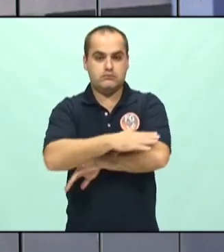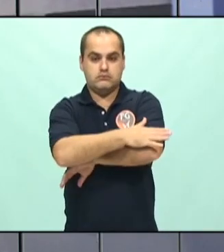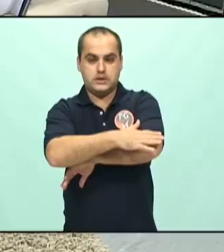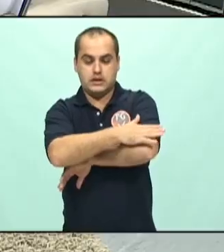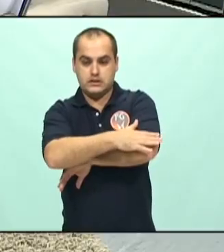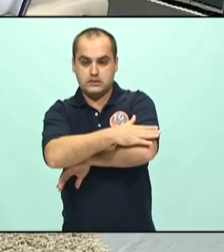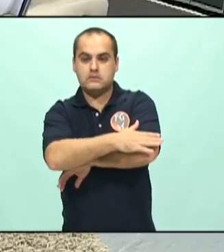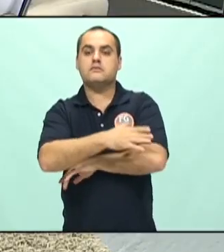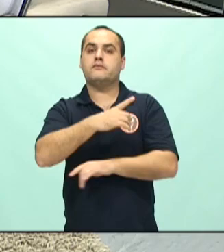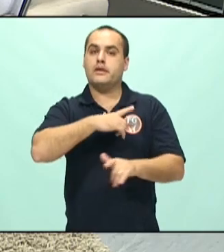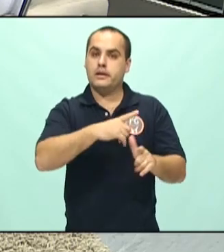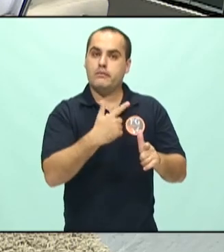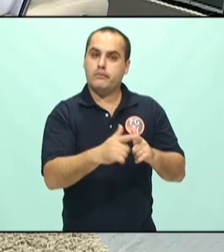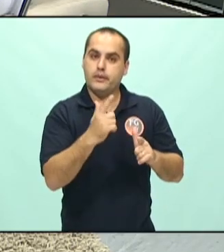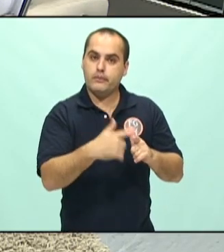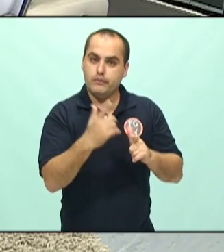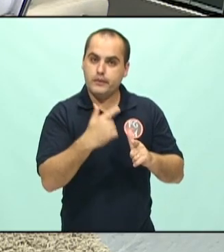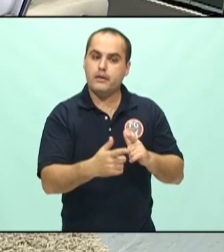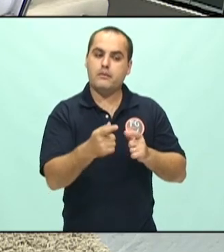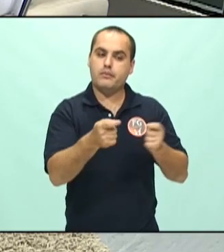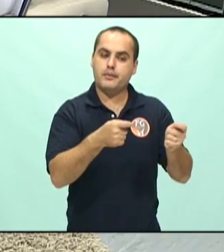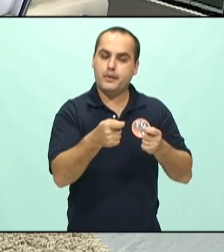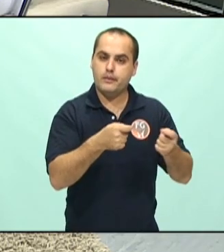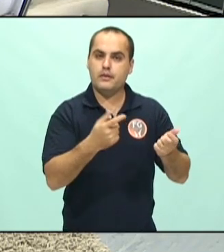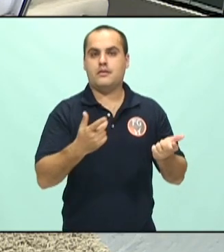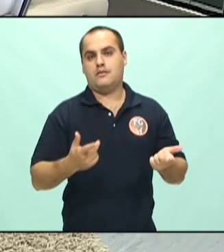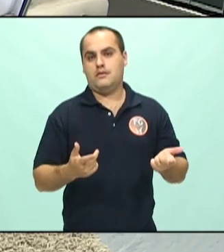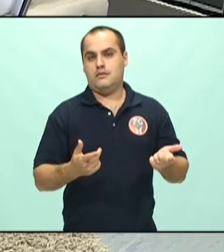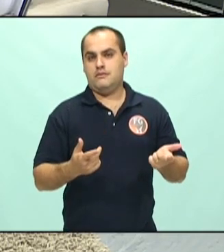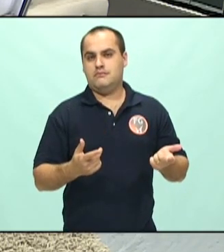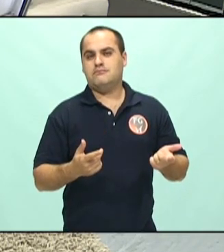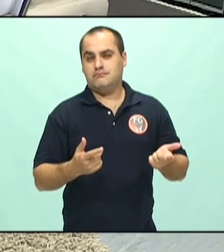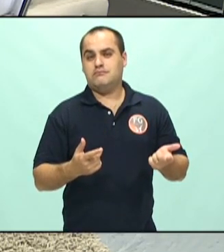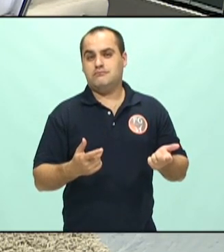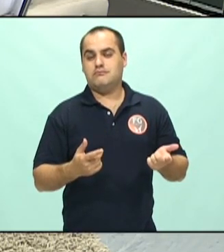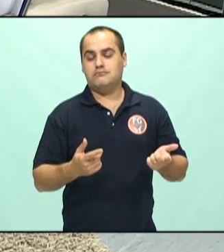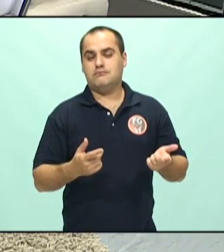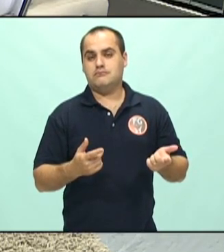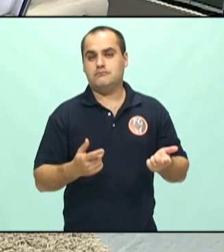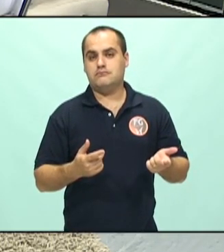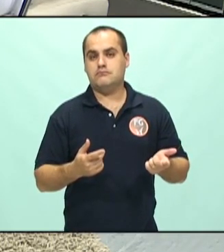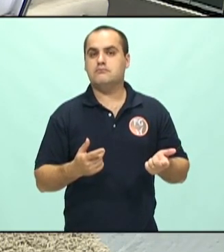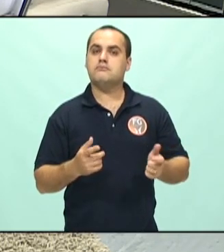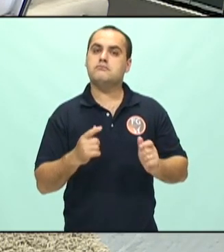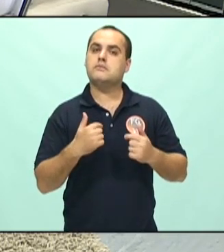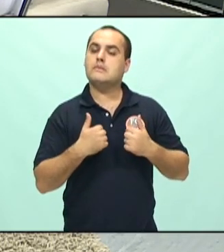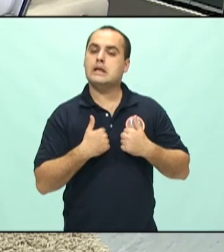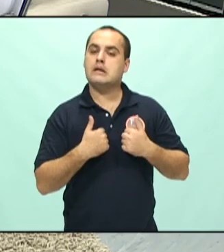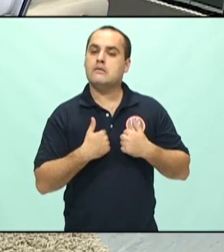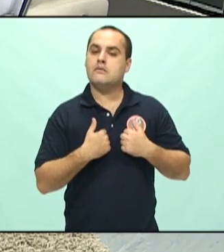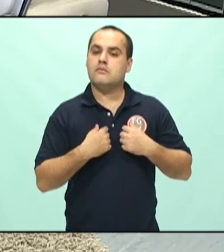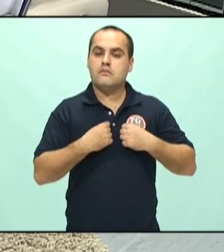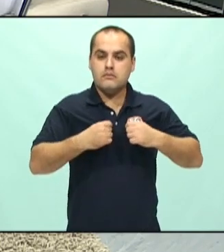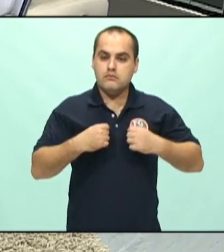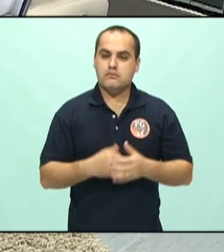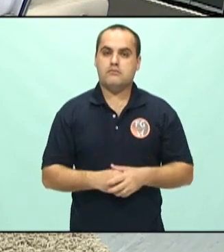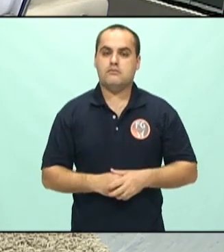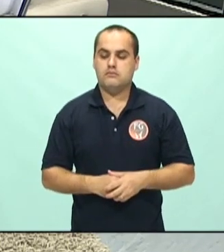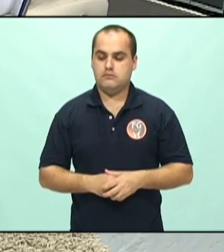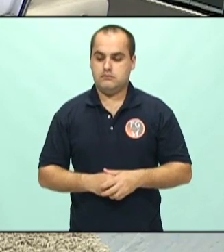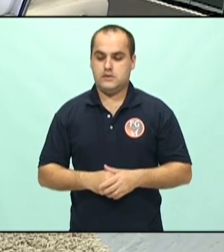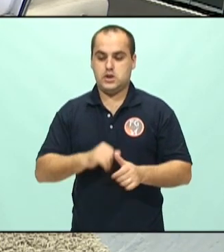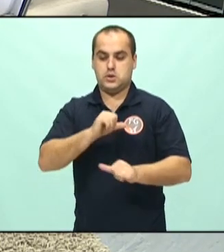problemas por município para administrar então eu vejo muito de eu poderia fazer uma pergunta pra outro lugar